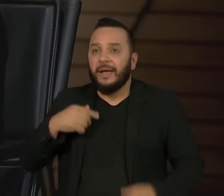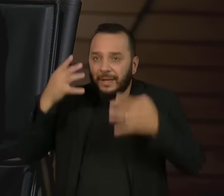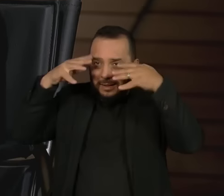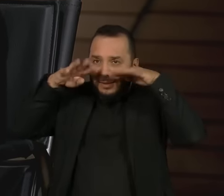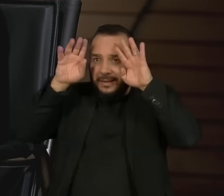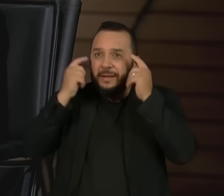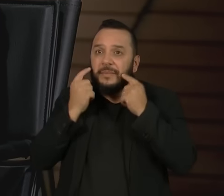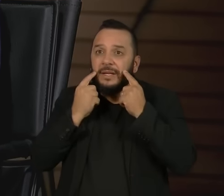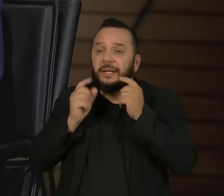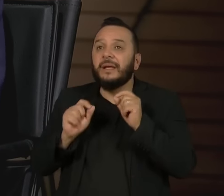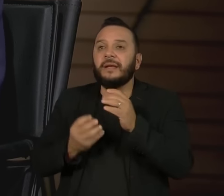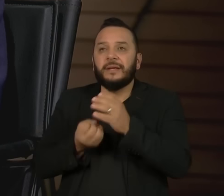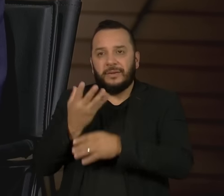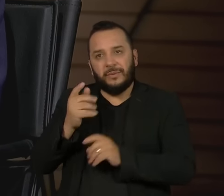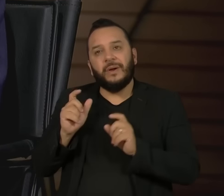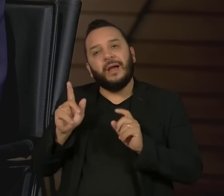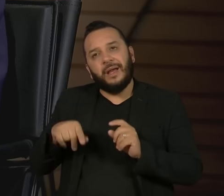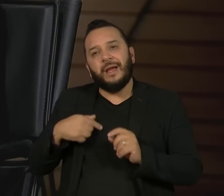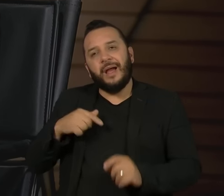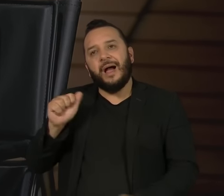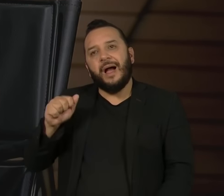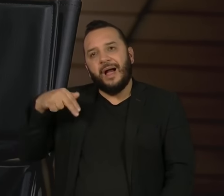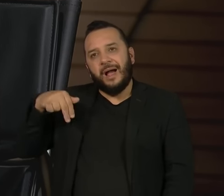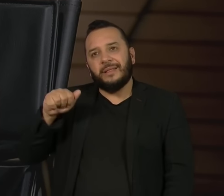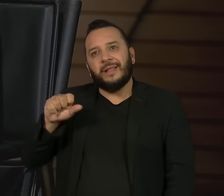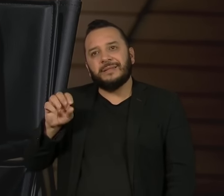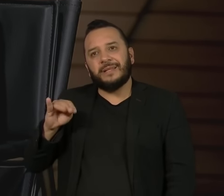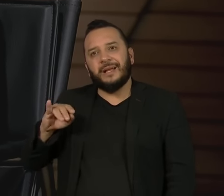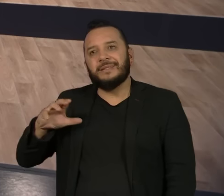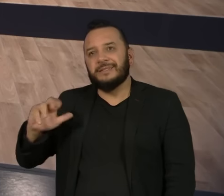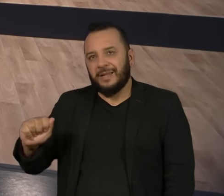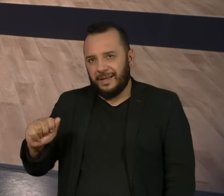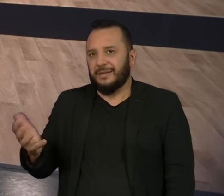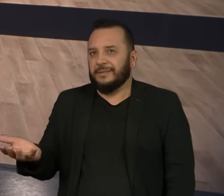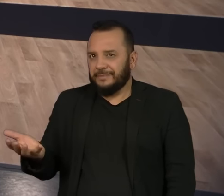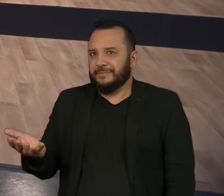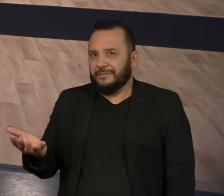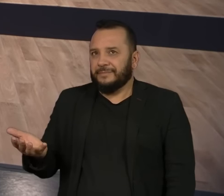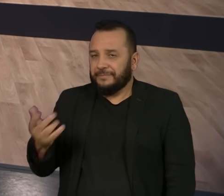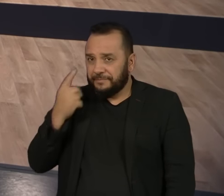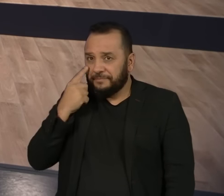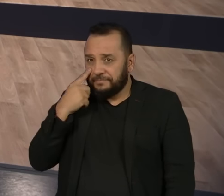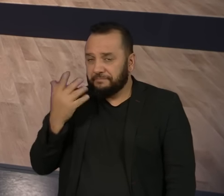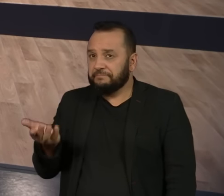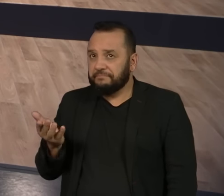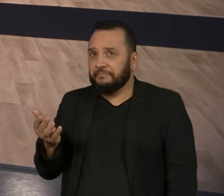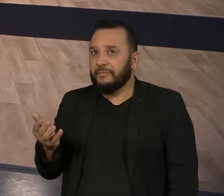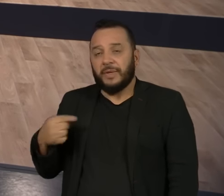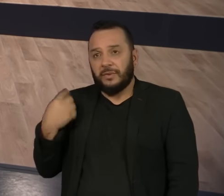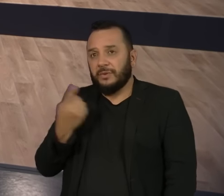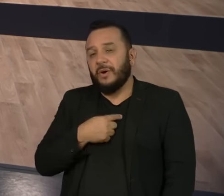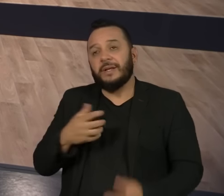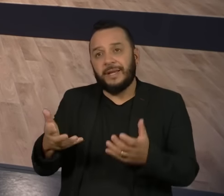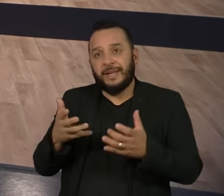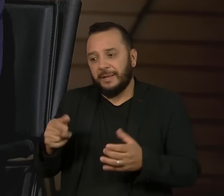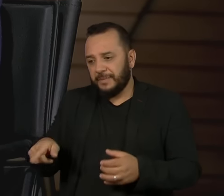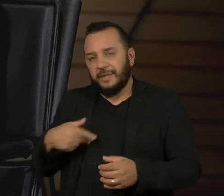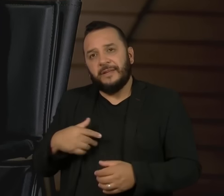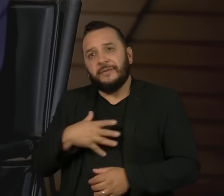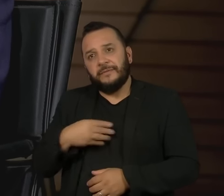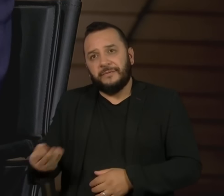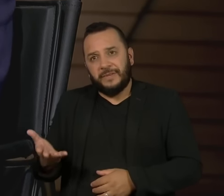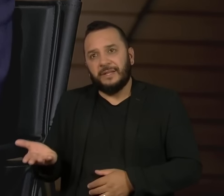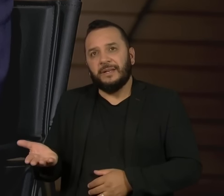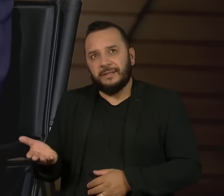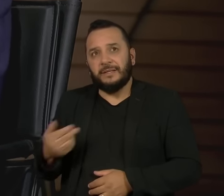a contradição maluca. Anastácia. Então, olha que complexidade. A Emília é o que a gente mais quer hoje das nossas filhas. Quando eu lia